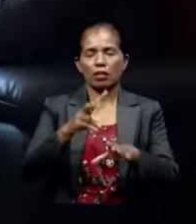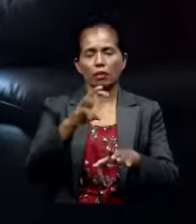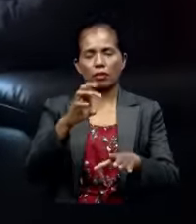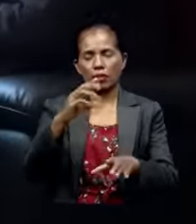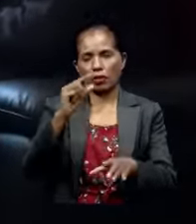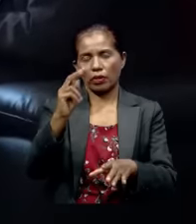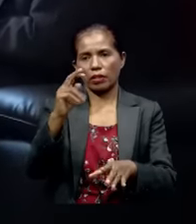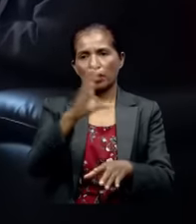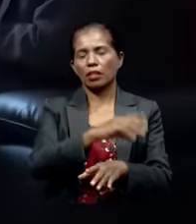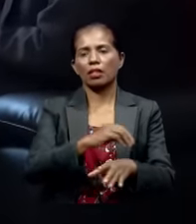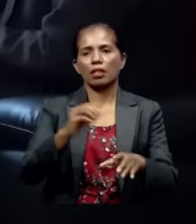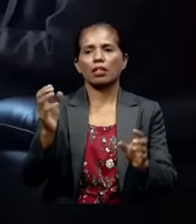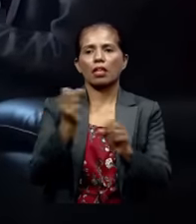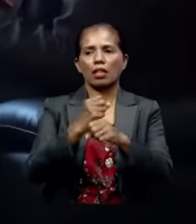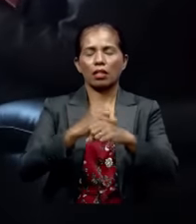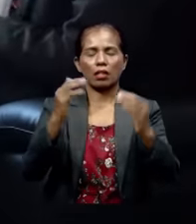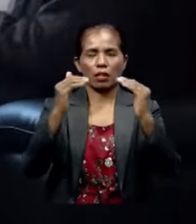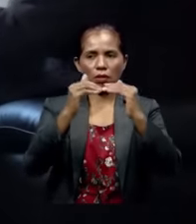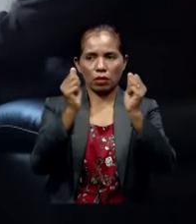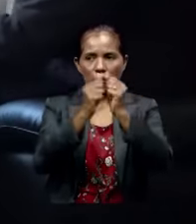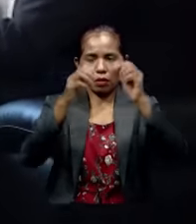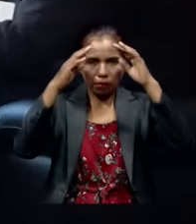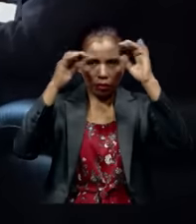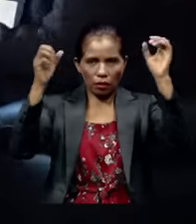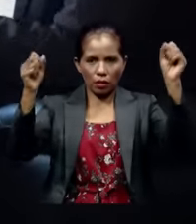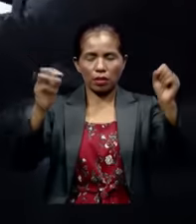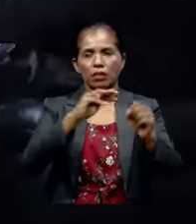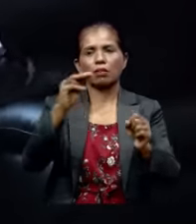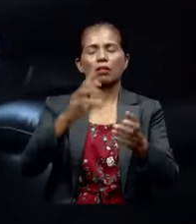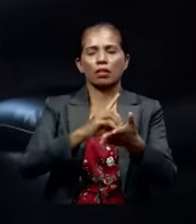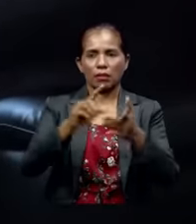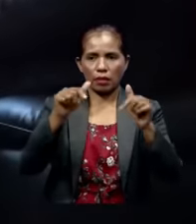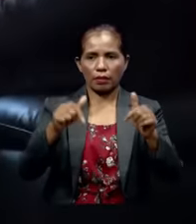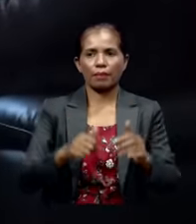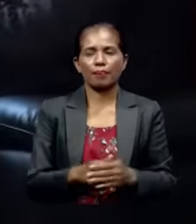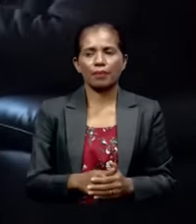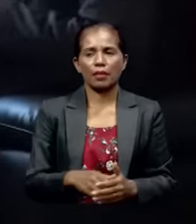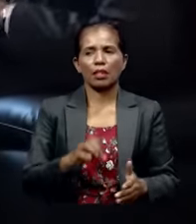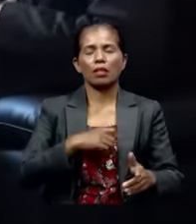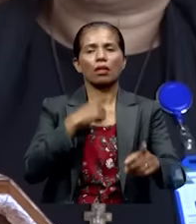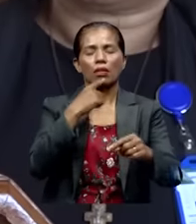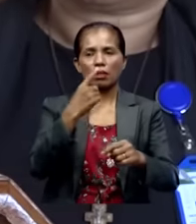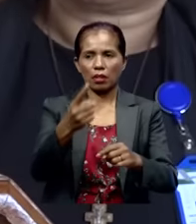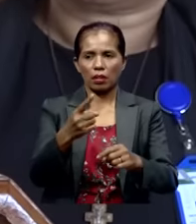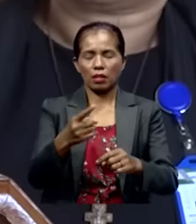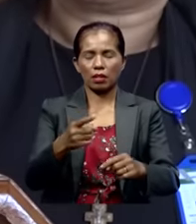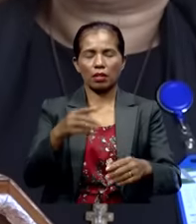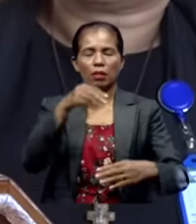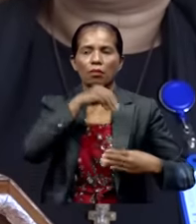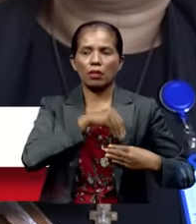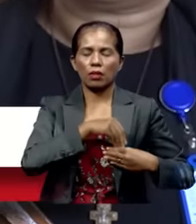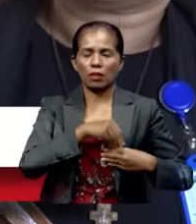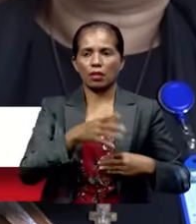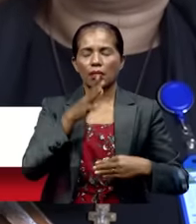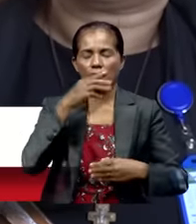Dores, a FUN ralou encontro com o Presidente da República, segunda NE. Mas já tu explica de que a Bolsa da Mãe Geração